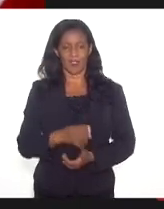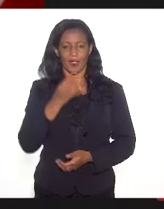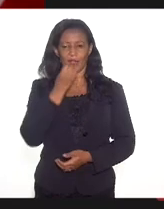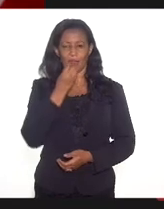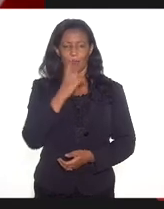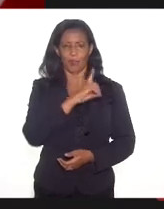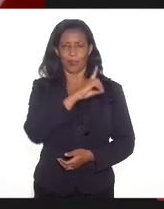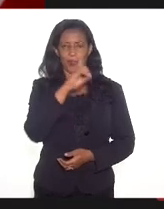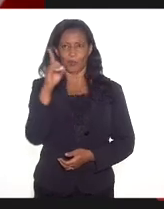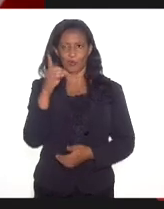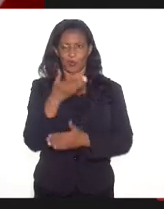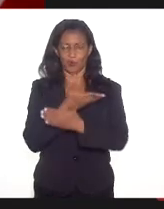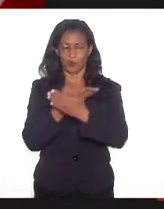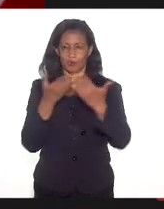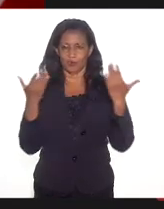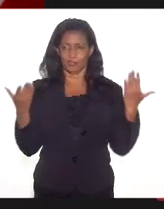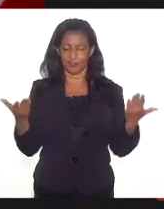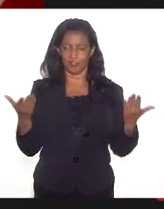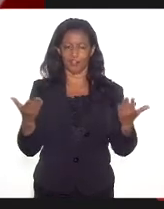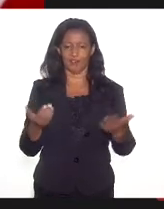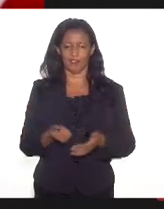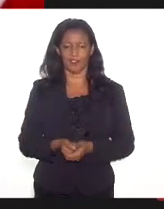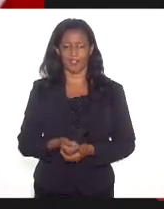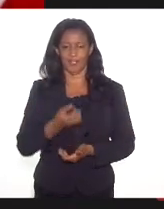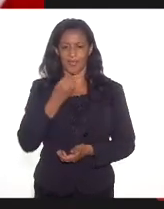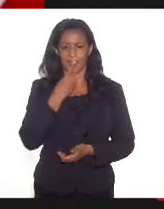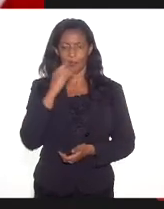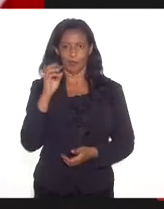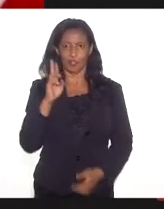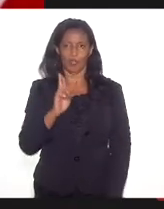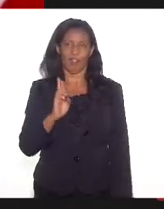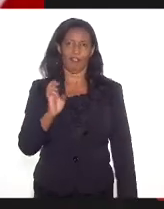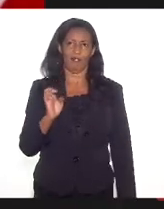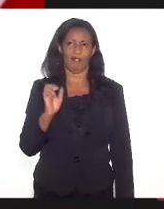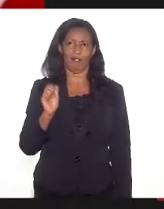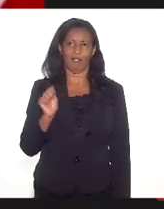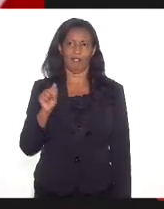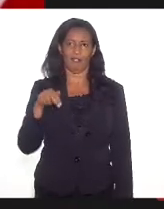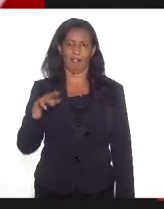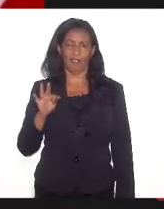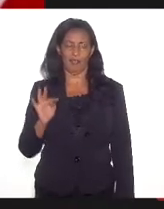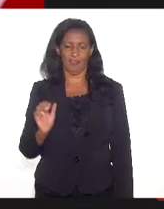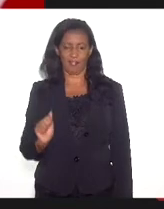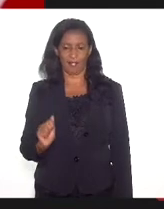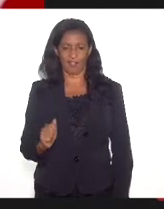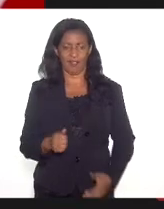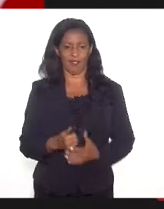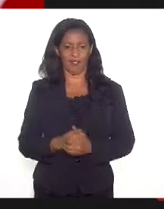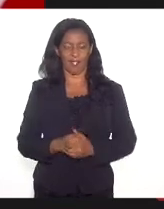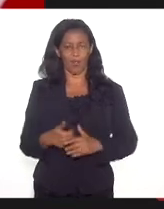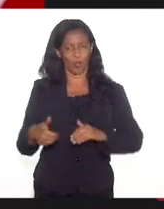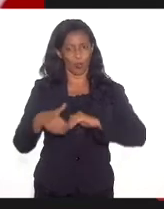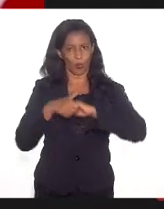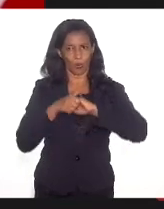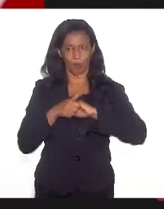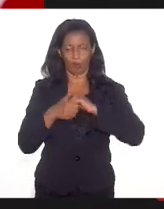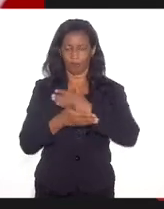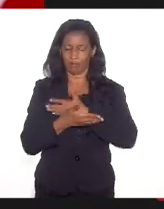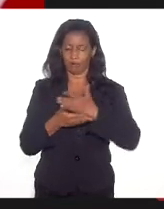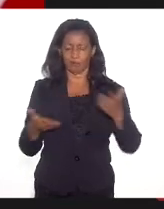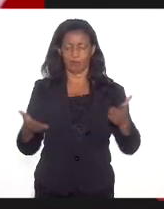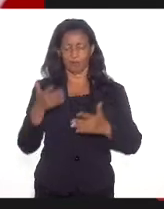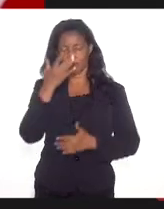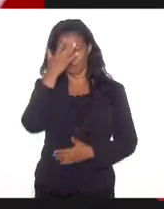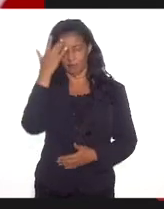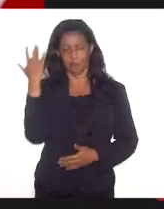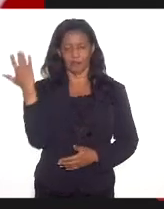companheiras e companheiros bom dia Renata né e aí cumprimentando a Renata cumprimenta todos os companheiros que estão